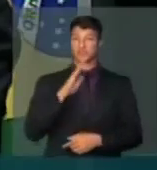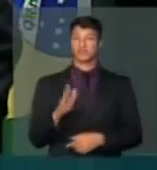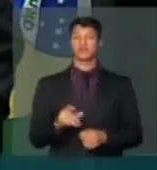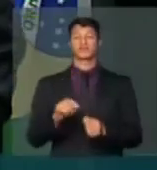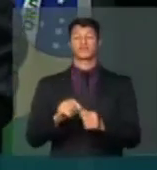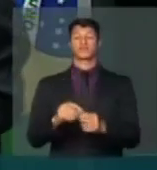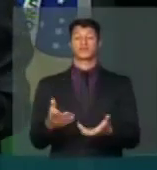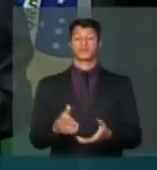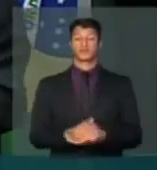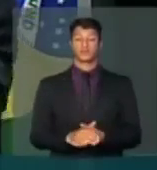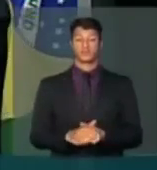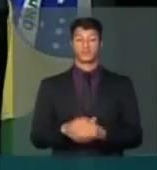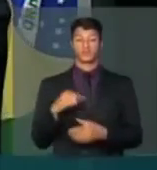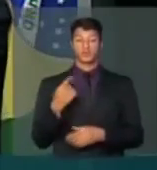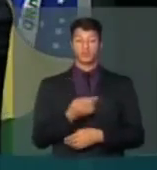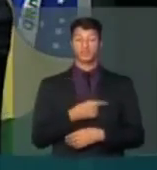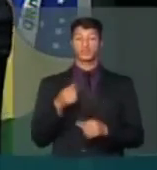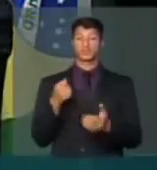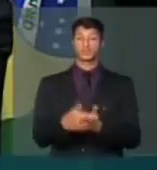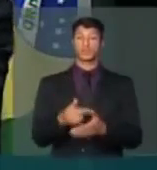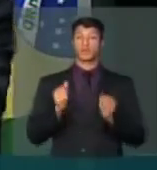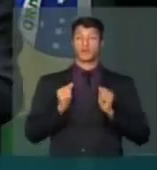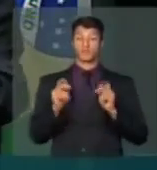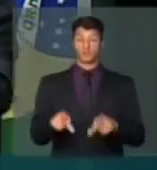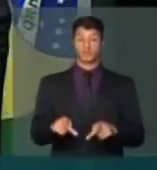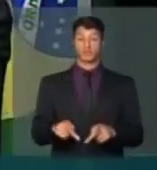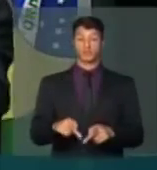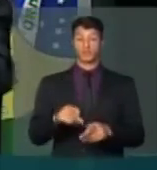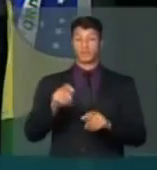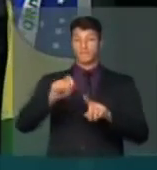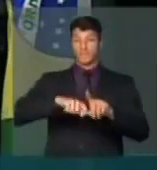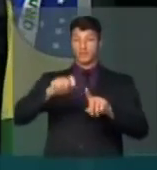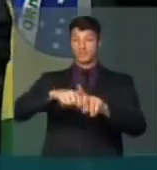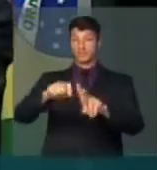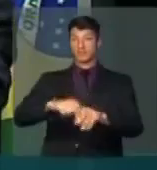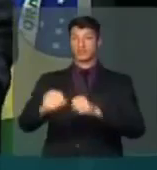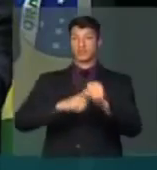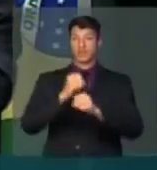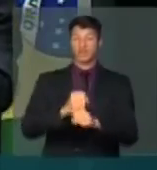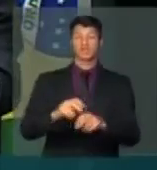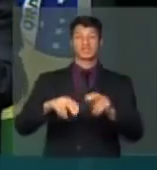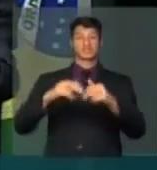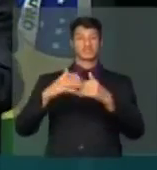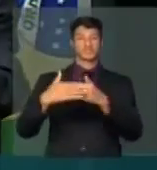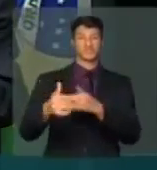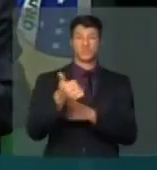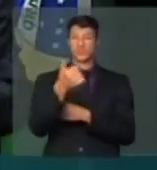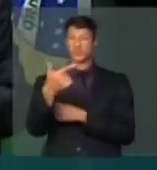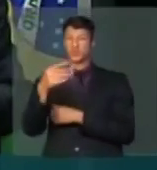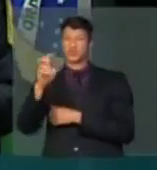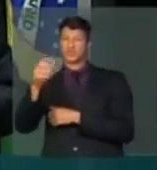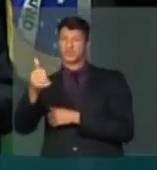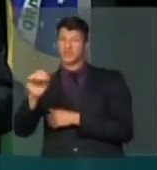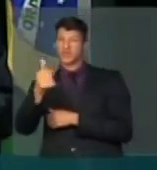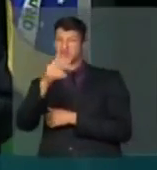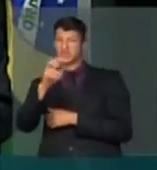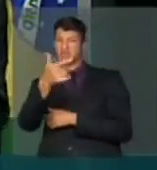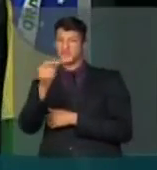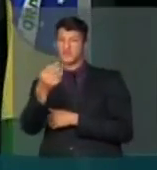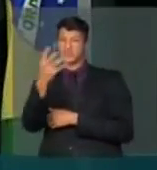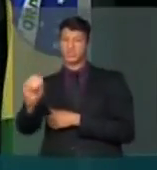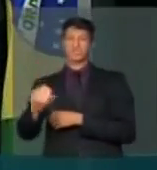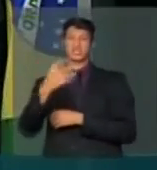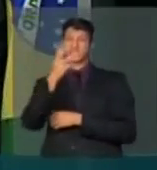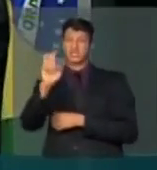está fazendo. A gente compra a aposentadoria mês a mês, ano a ano, por 1, 2, 5, 10, 15, 20,